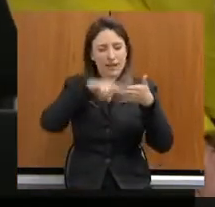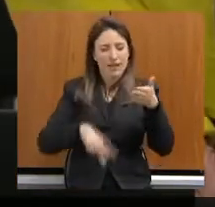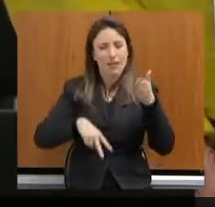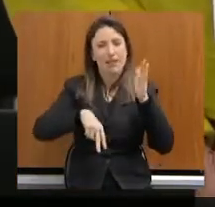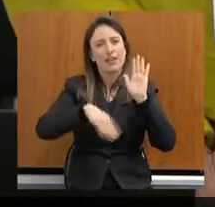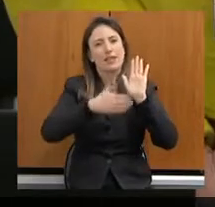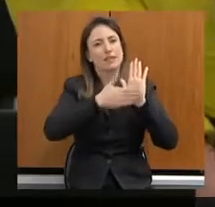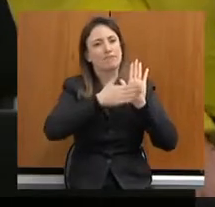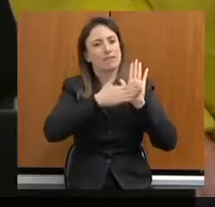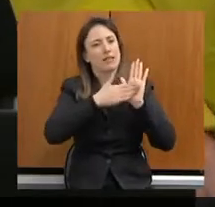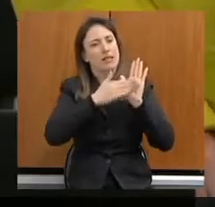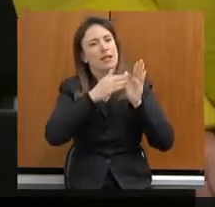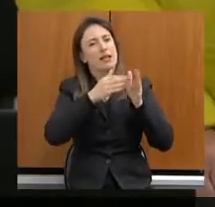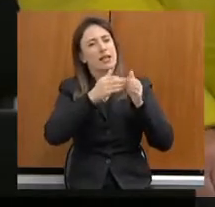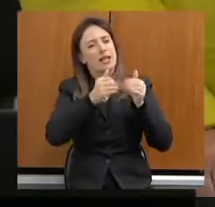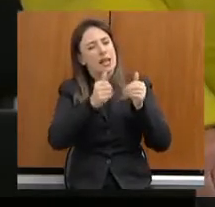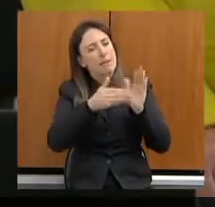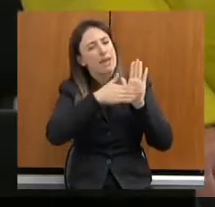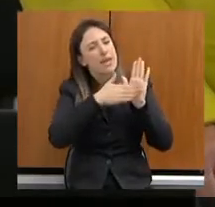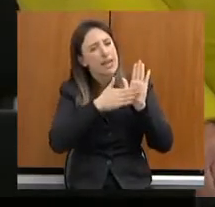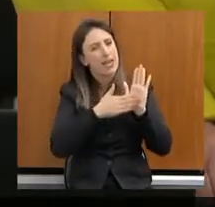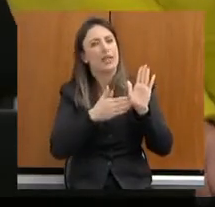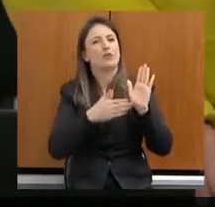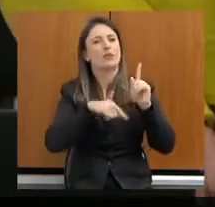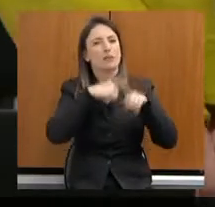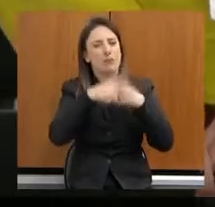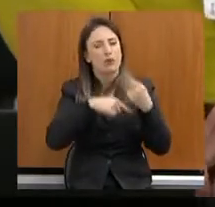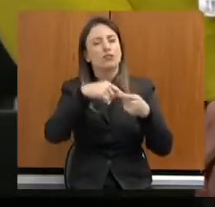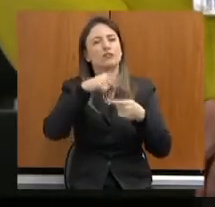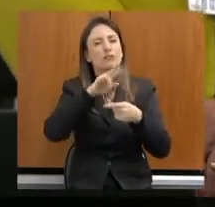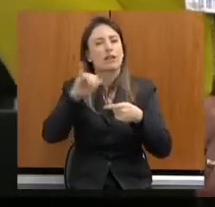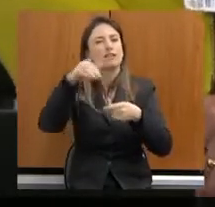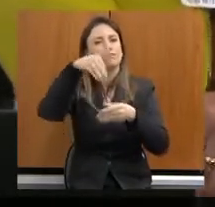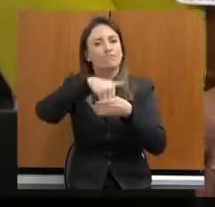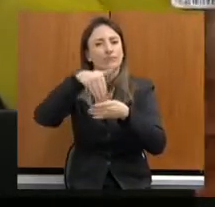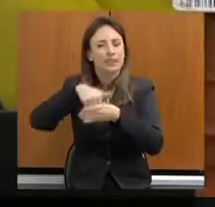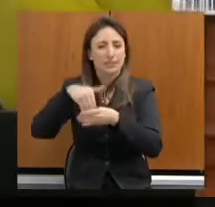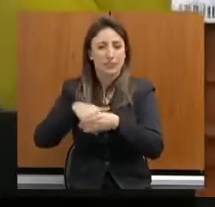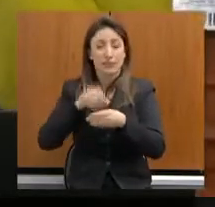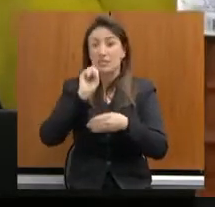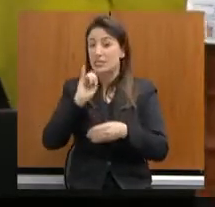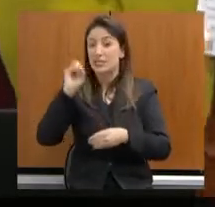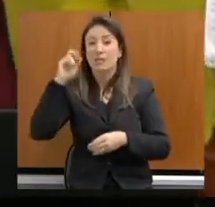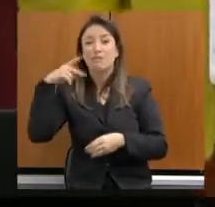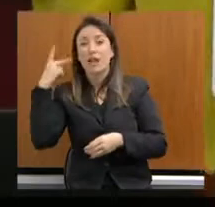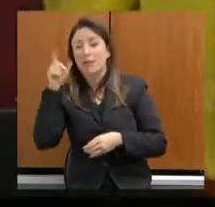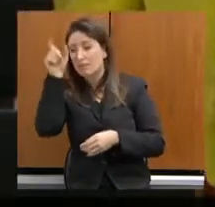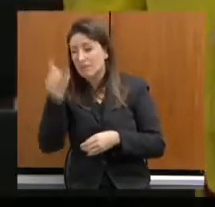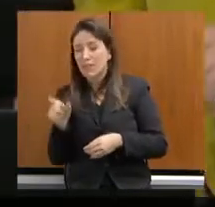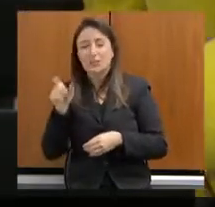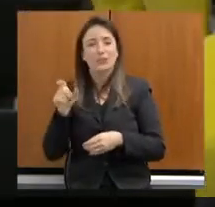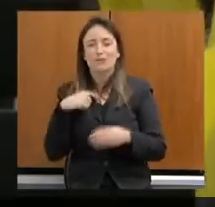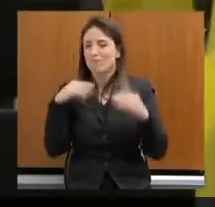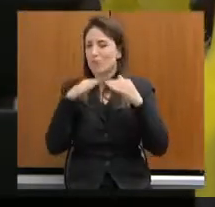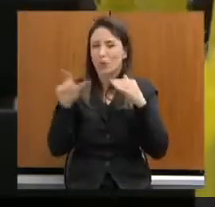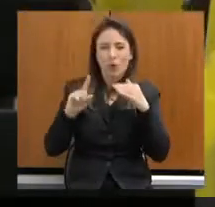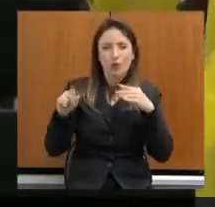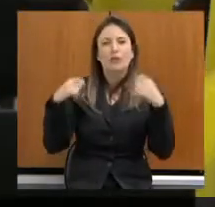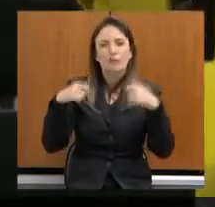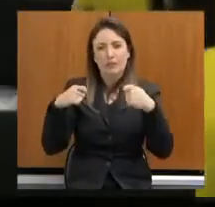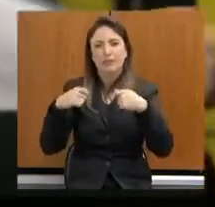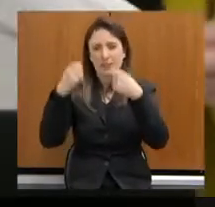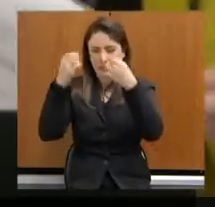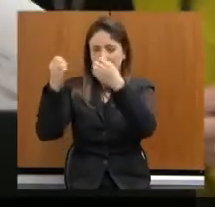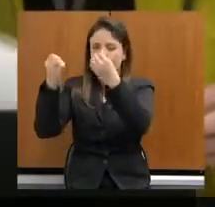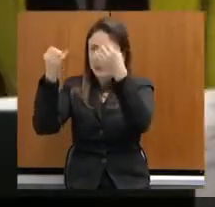e o submeterá a votação em bloco e se algum parlamentar não estiver de acordo por favor se manifestar